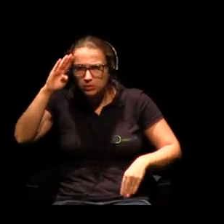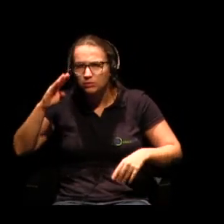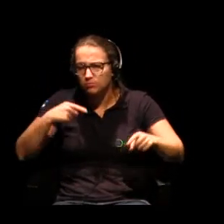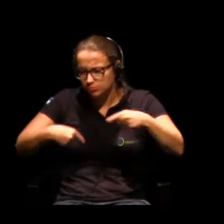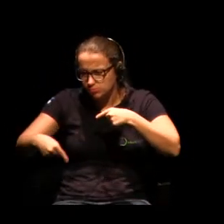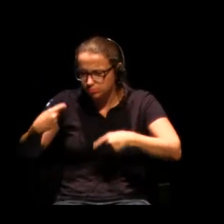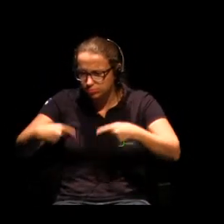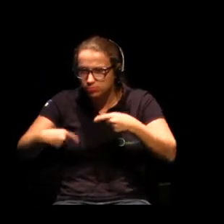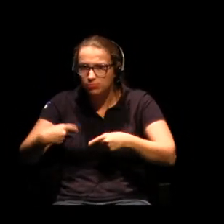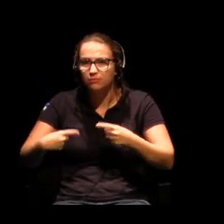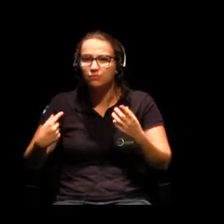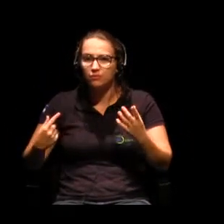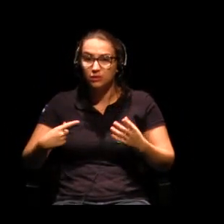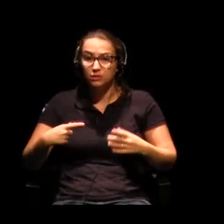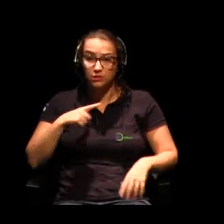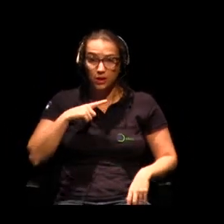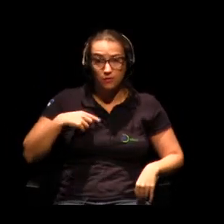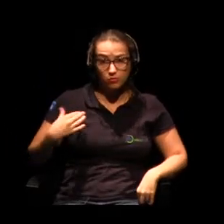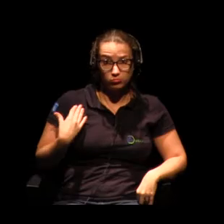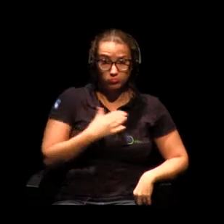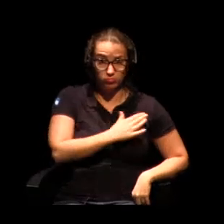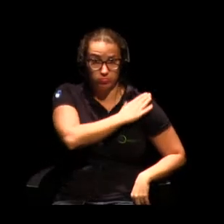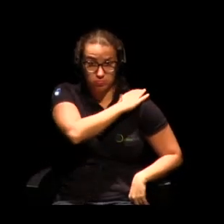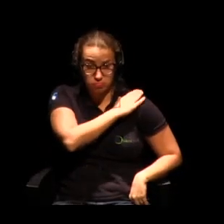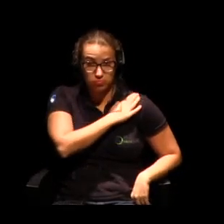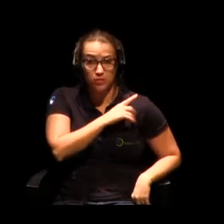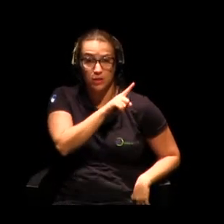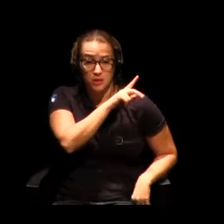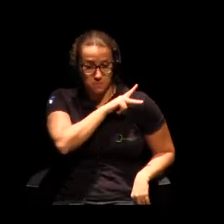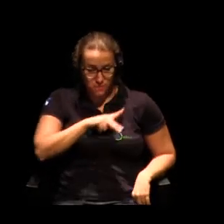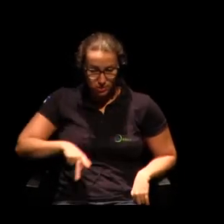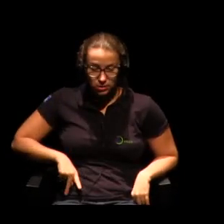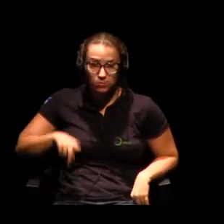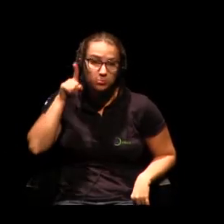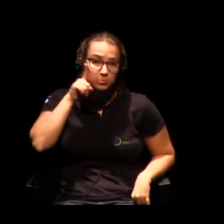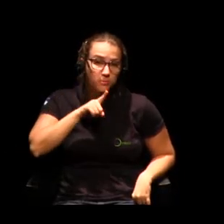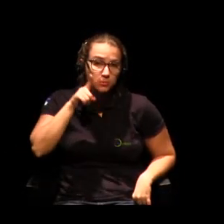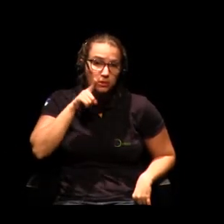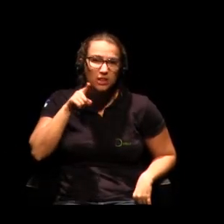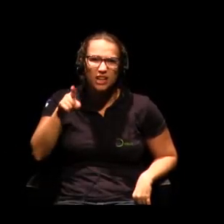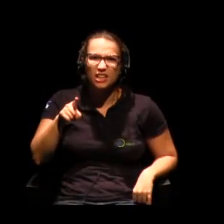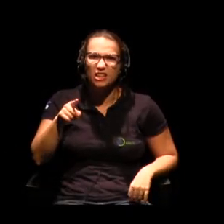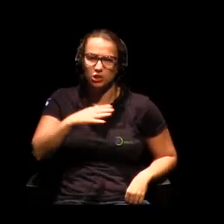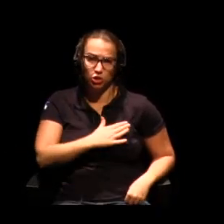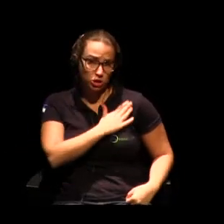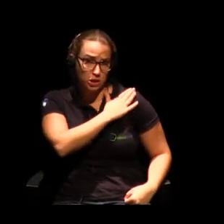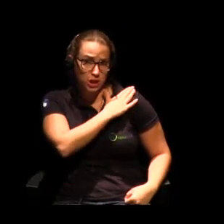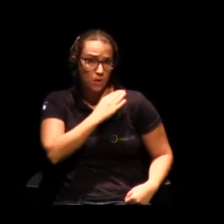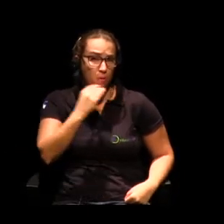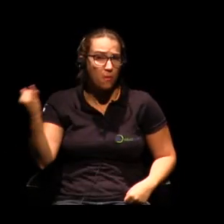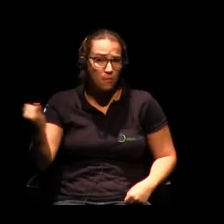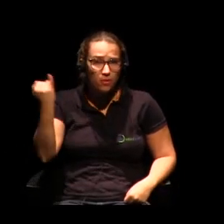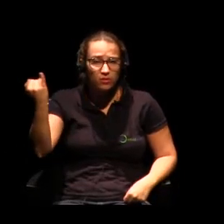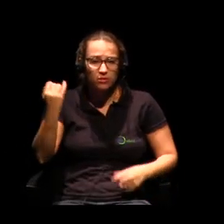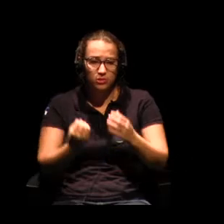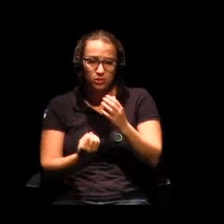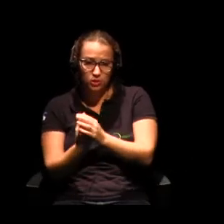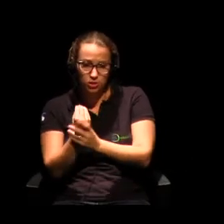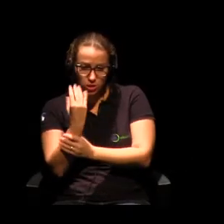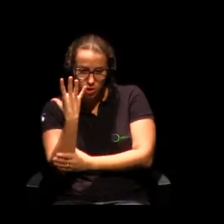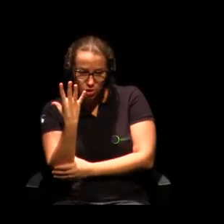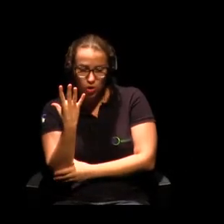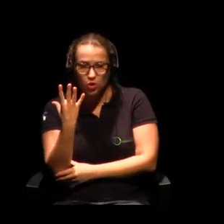estratégias militares, e foi trabalho do general Eisenhower, que se tornou presidente dos Estados Unidos. Ele era